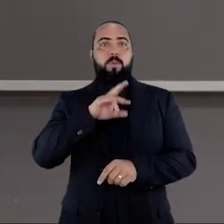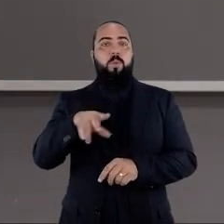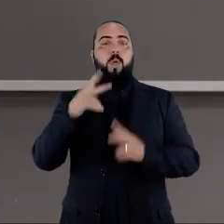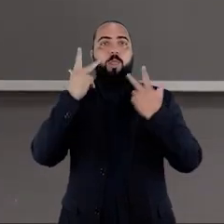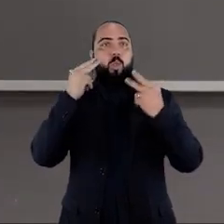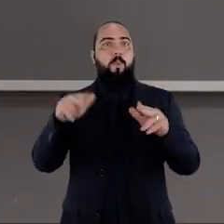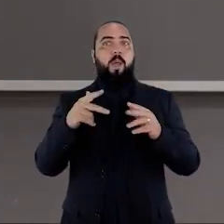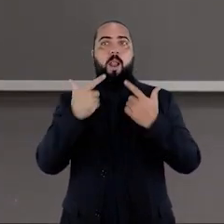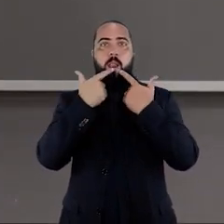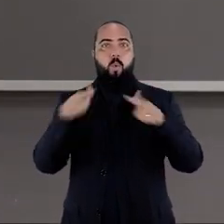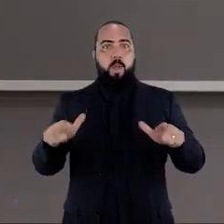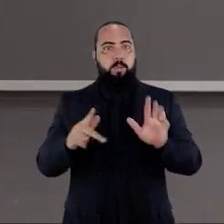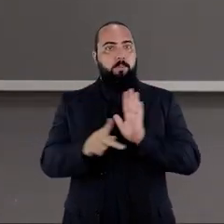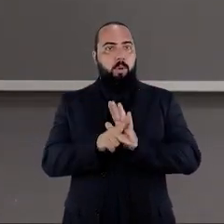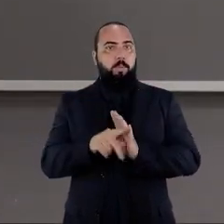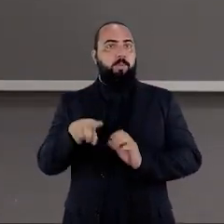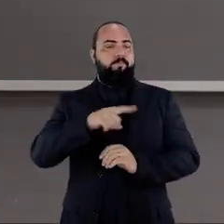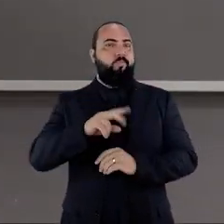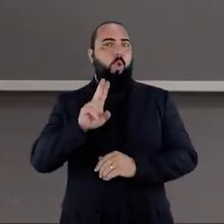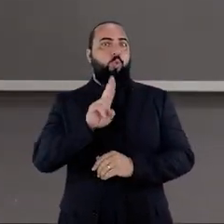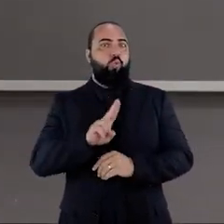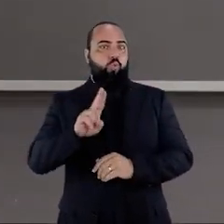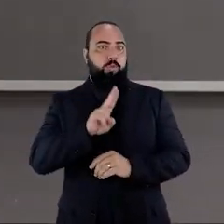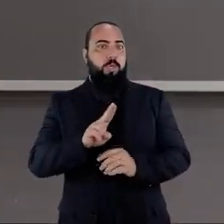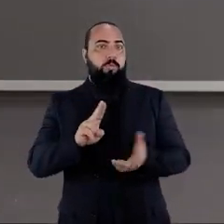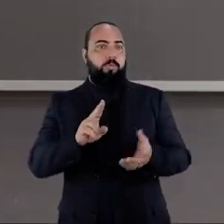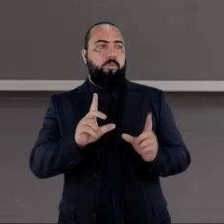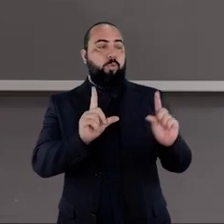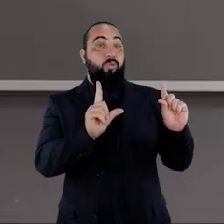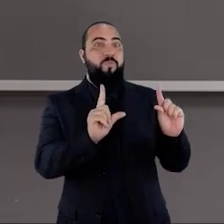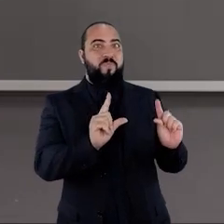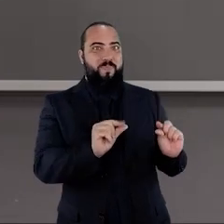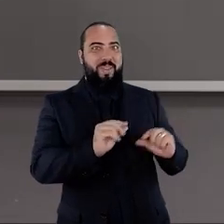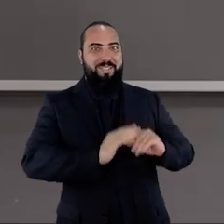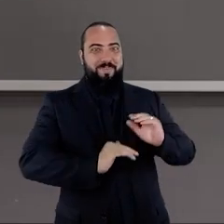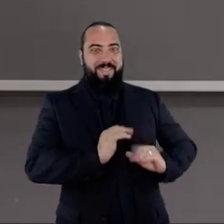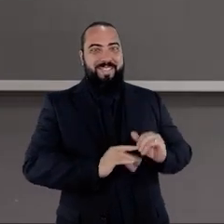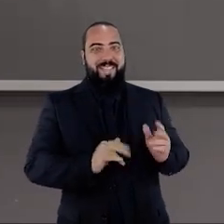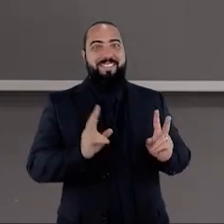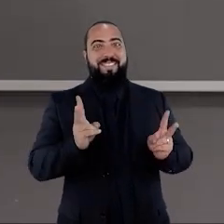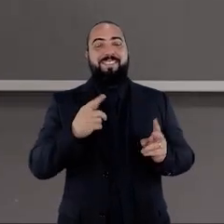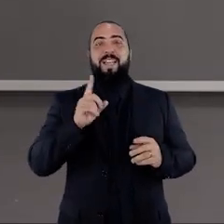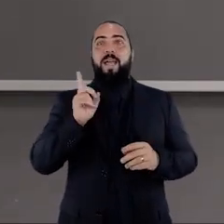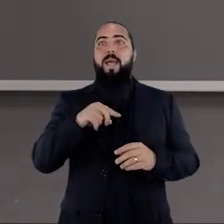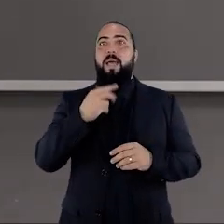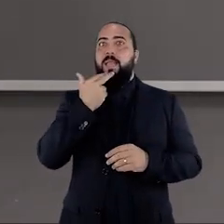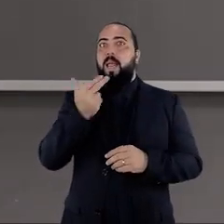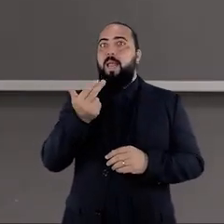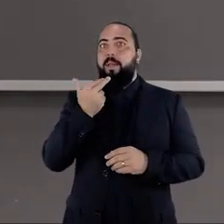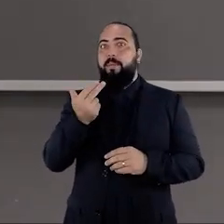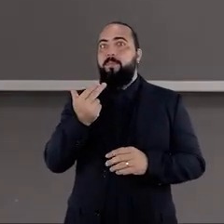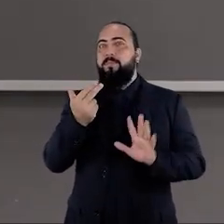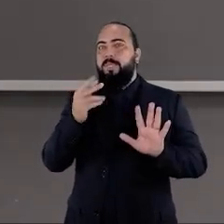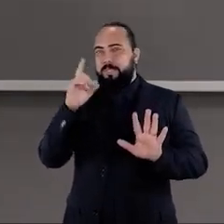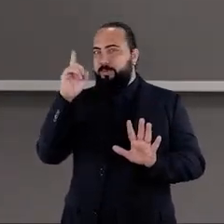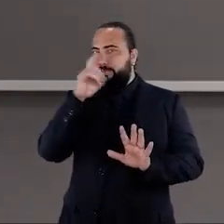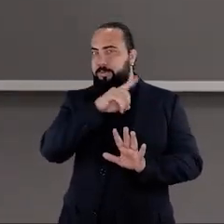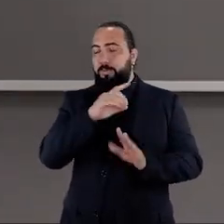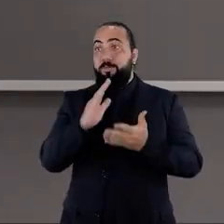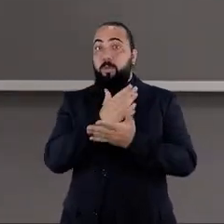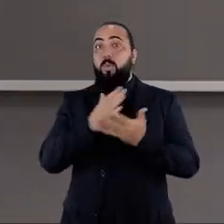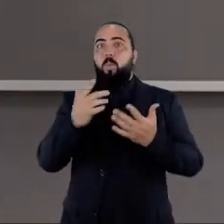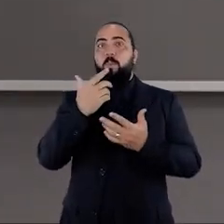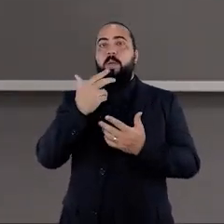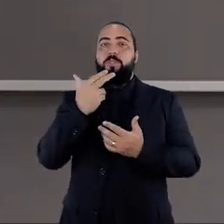desnormativar a linguagem. E estamos usando, eu com menos habilidade, por causa de ser segundo idioma, e eu acho que é difícil, nas